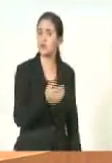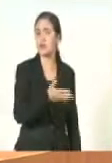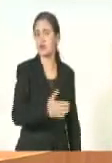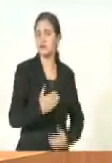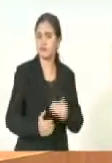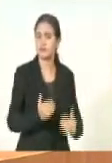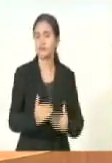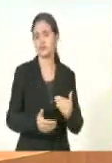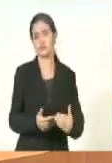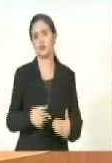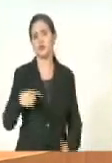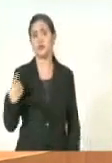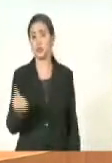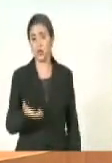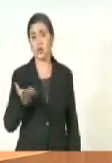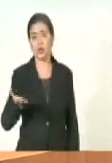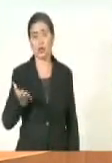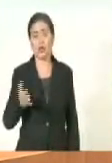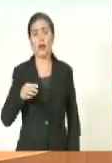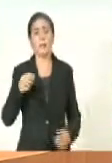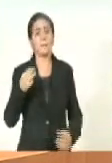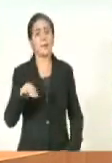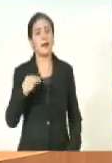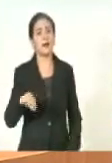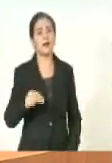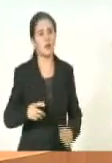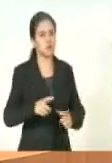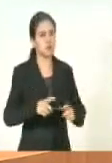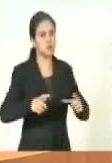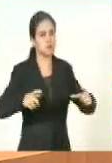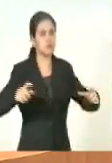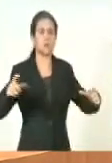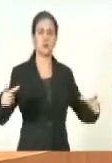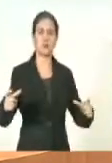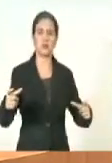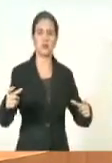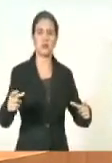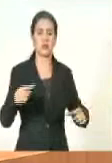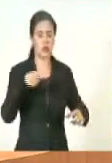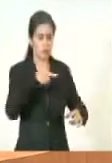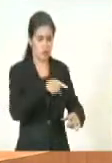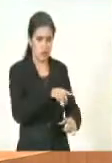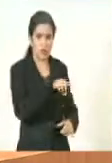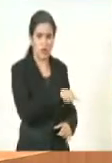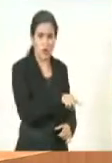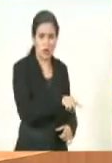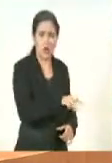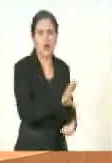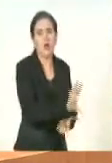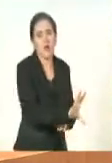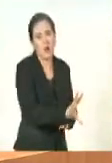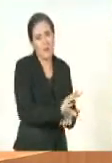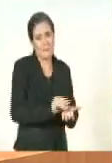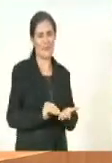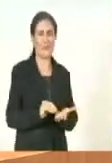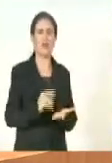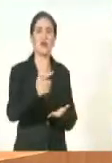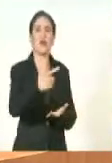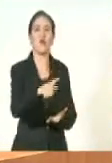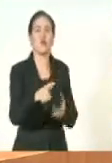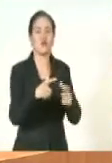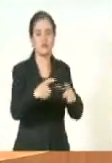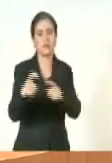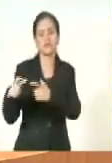Itães, que não fique ali apenas na Baixada Maranhense, este exemplo do que realmente pode acontecer quando nós